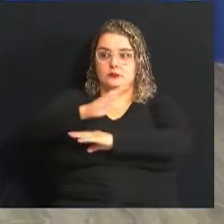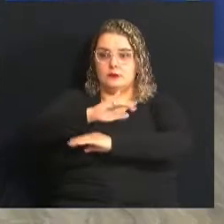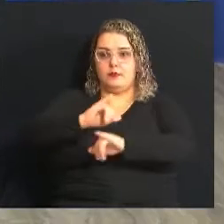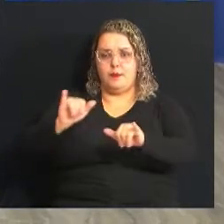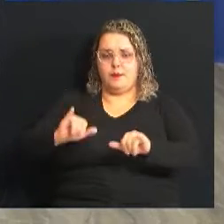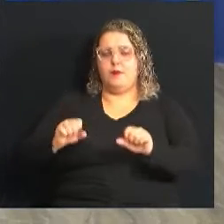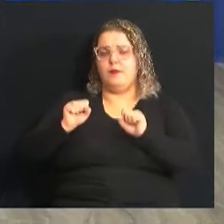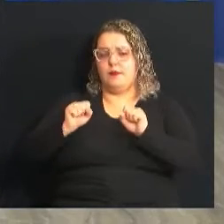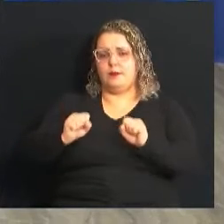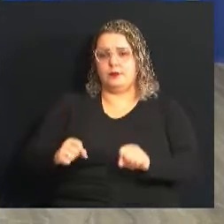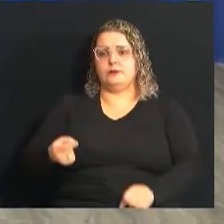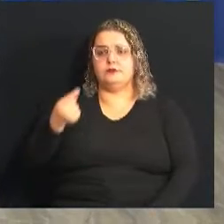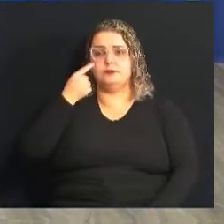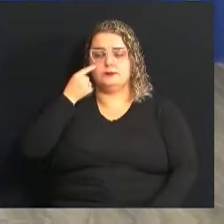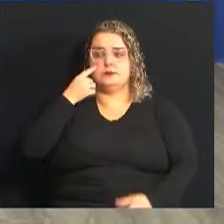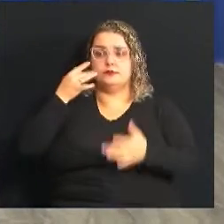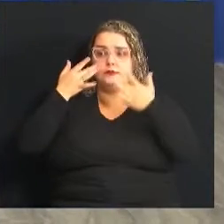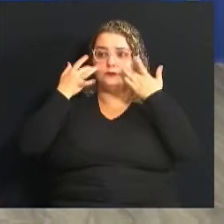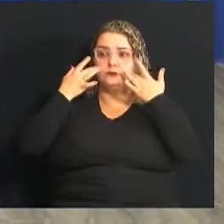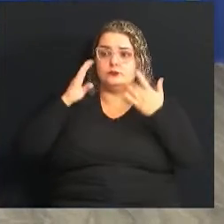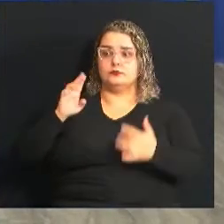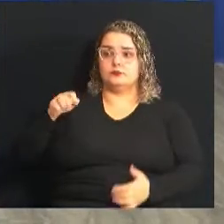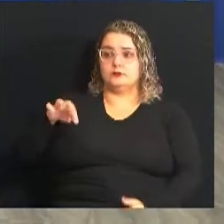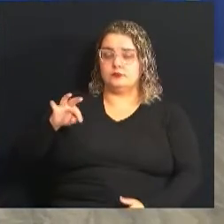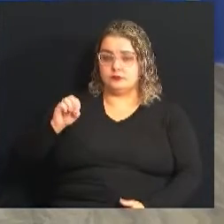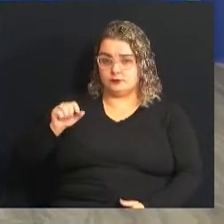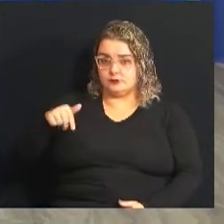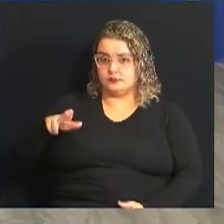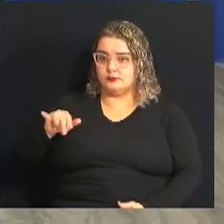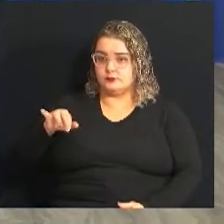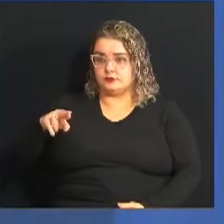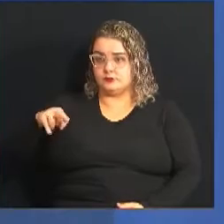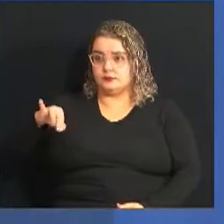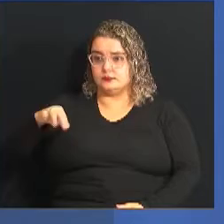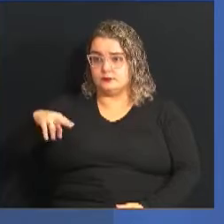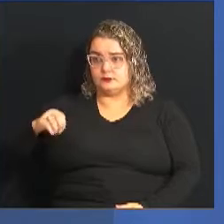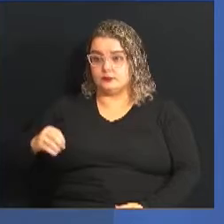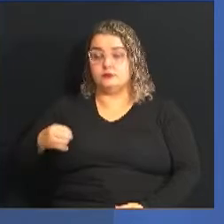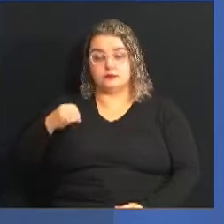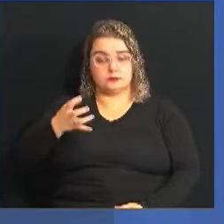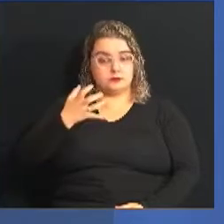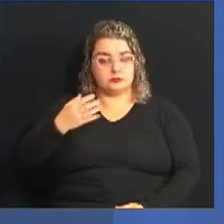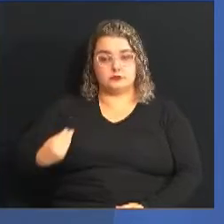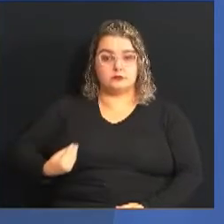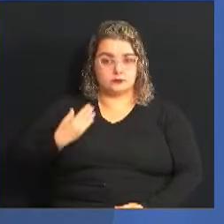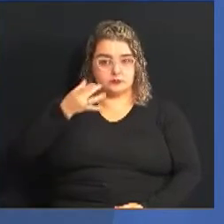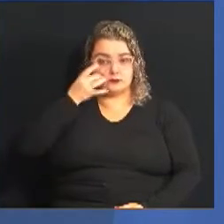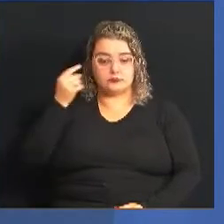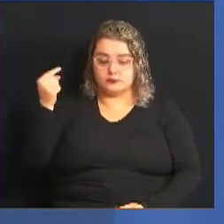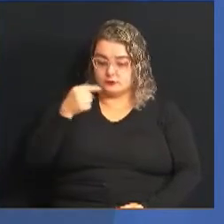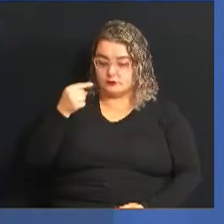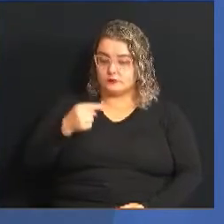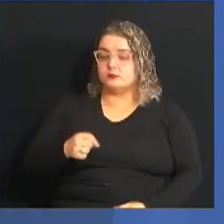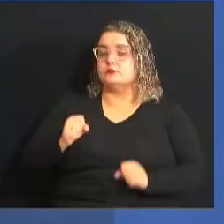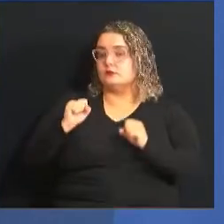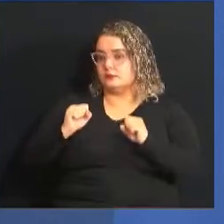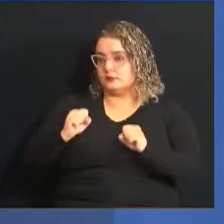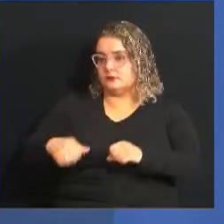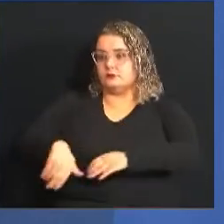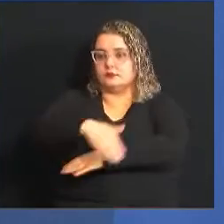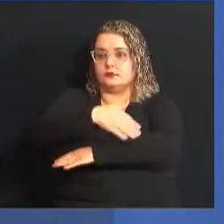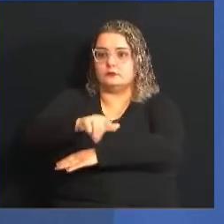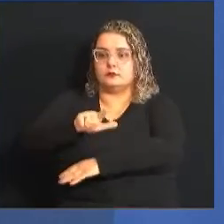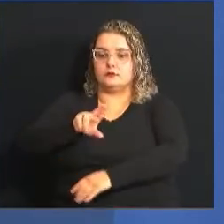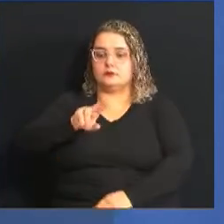assistir também no Teatro Bento Quirino. Sim, quem quiser ir pessoalmente é só ir até o Teatro Bento Quirino, que fica na Rua